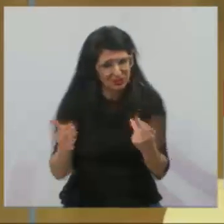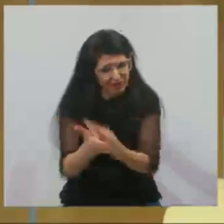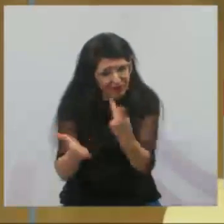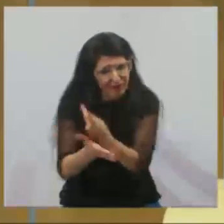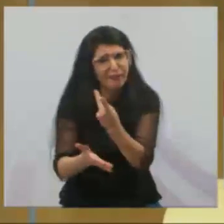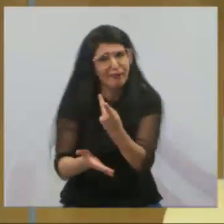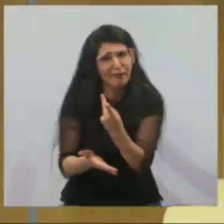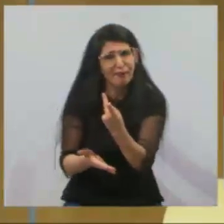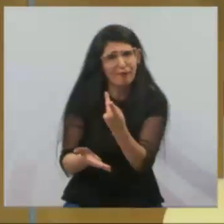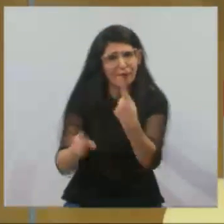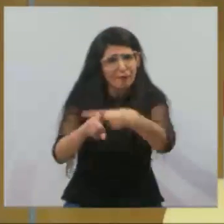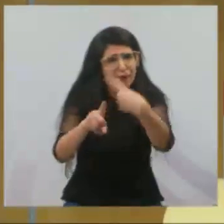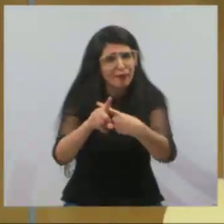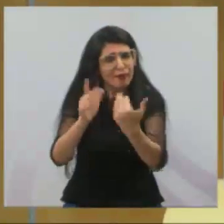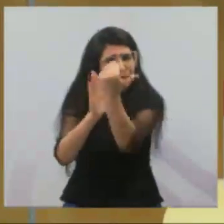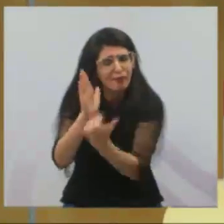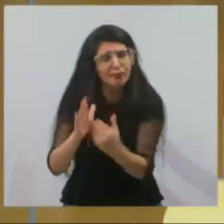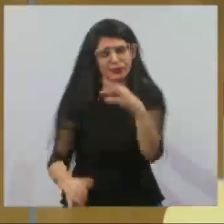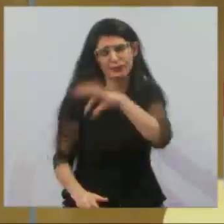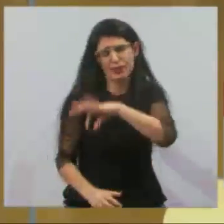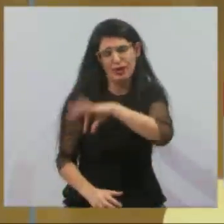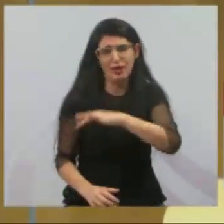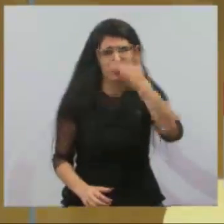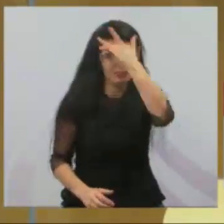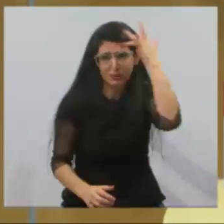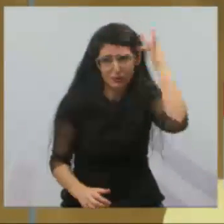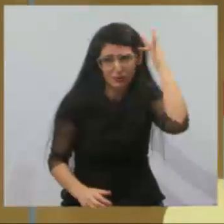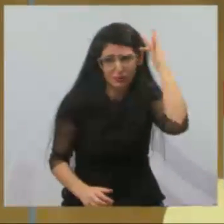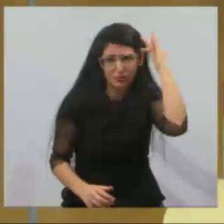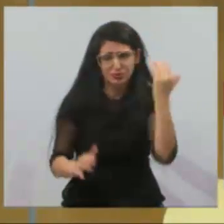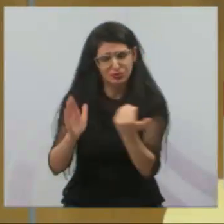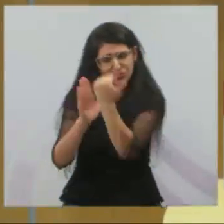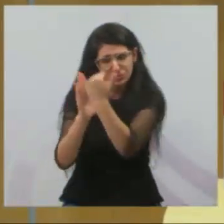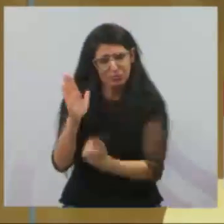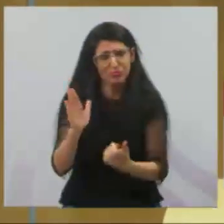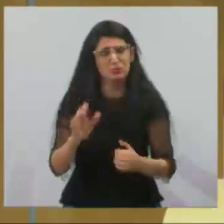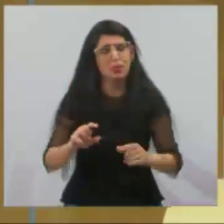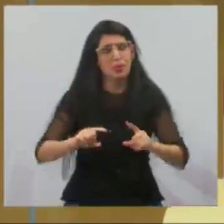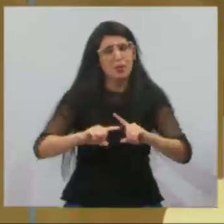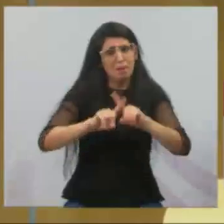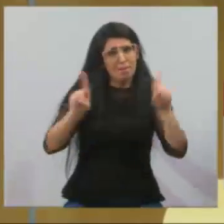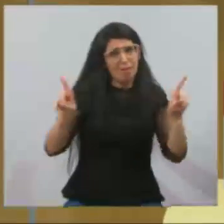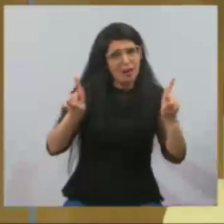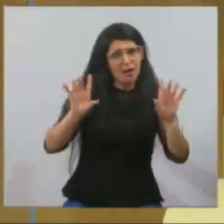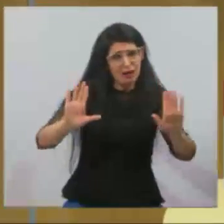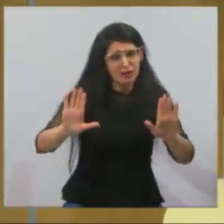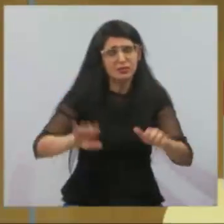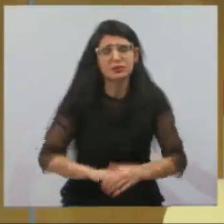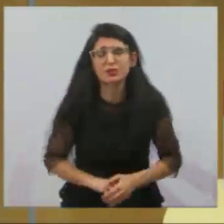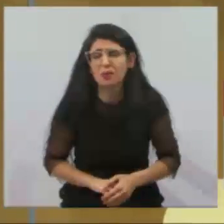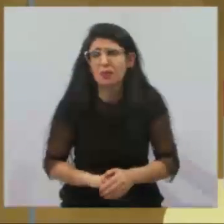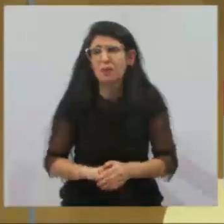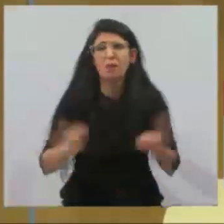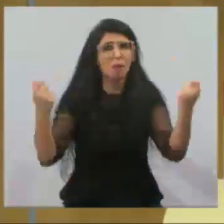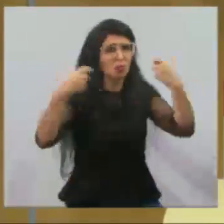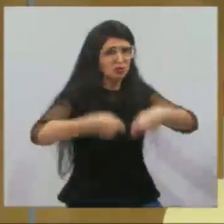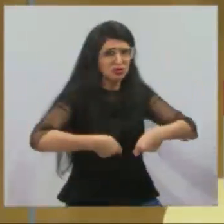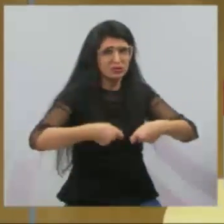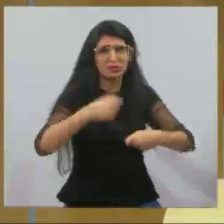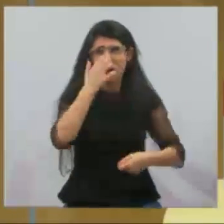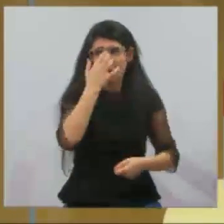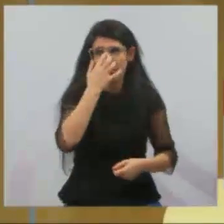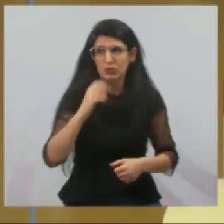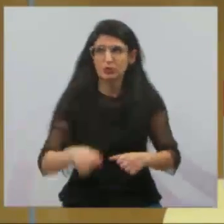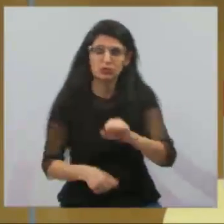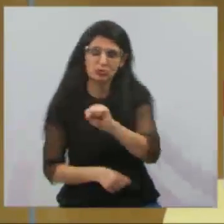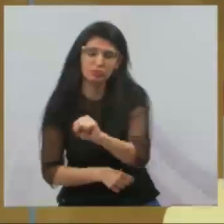cuidado de analisar, na última sessão que estava para ser votado o projeto, existia uma possibilidade do Supremo soltar uma